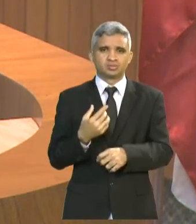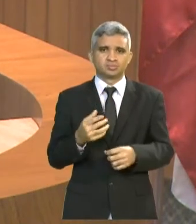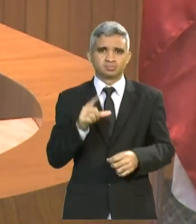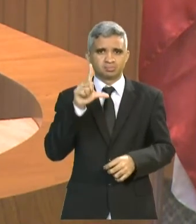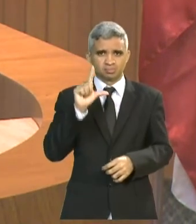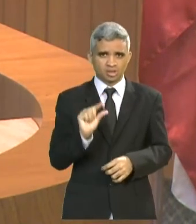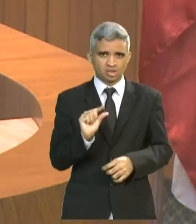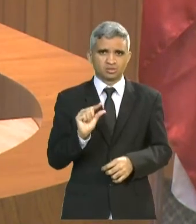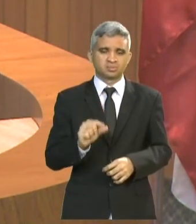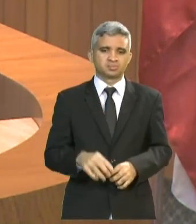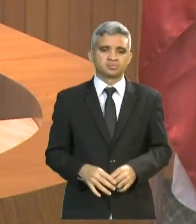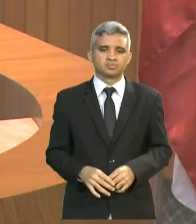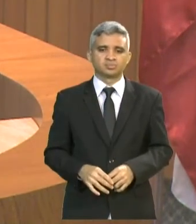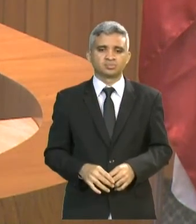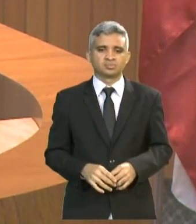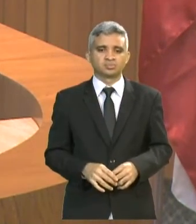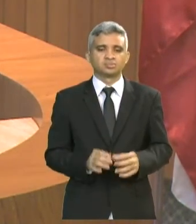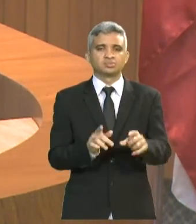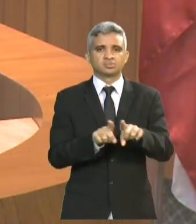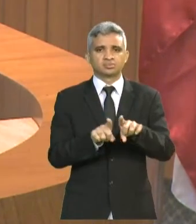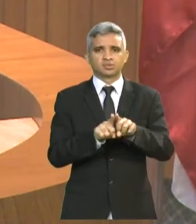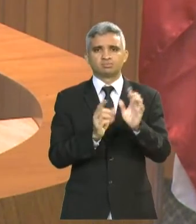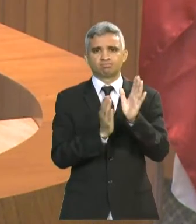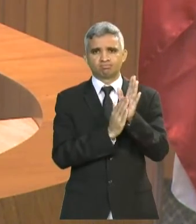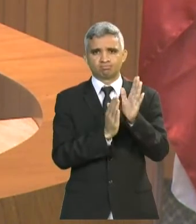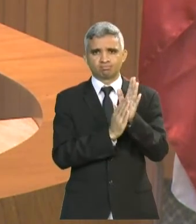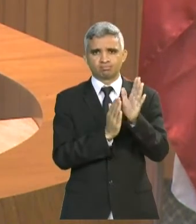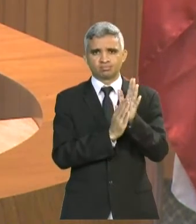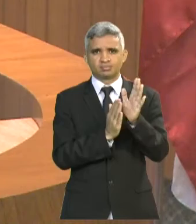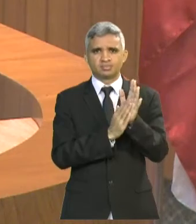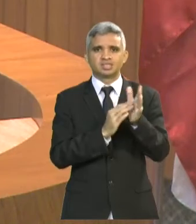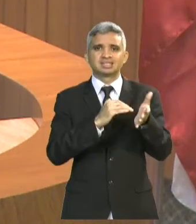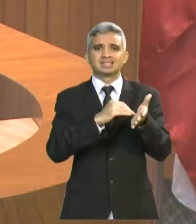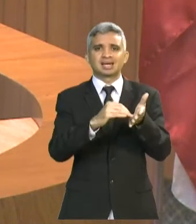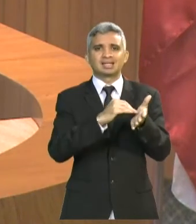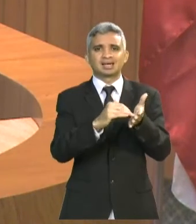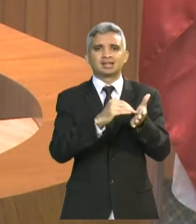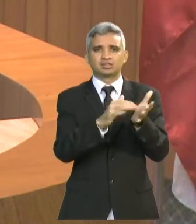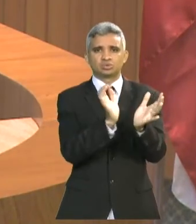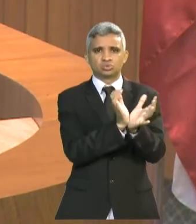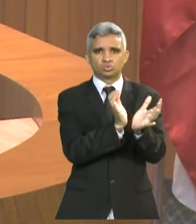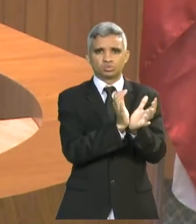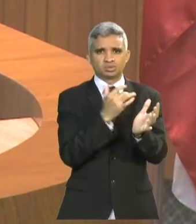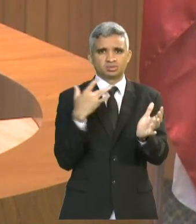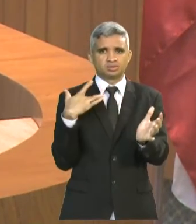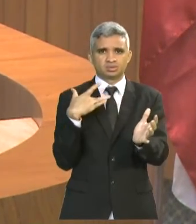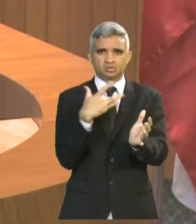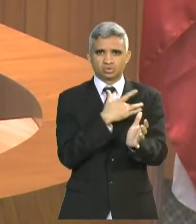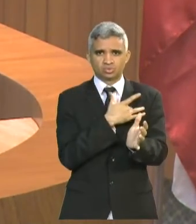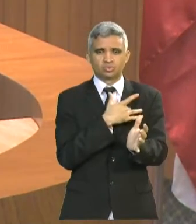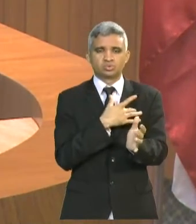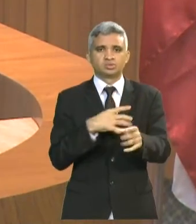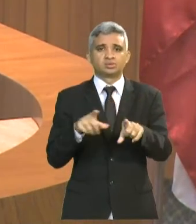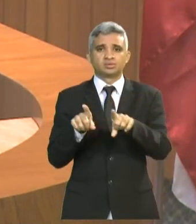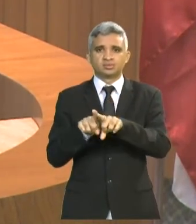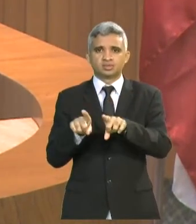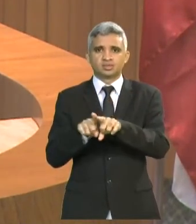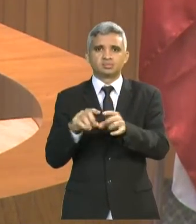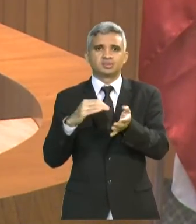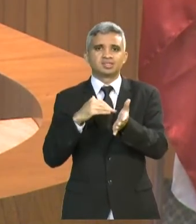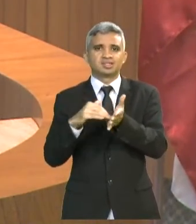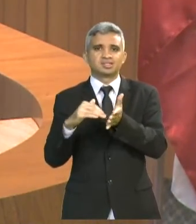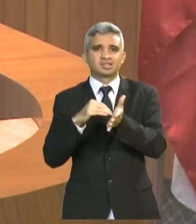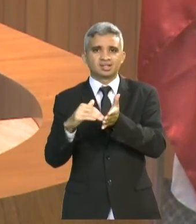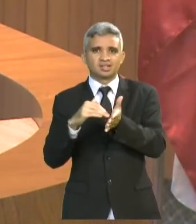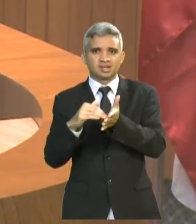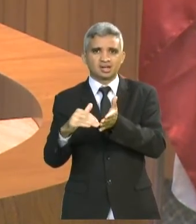ao governador Flávio Dino, mas toda a equipe da Secretaria de Estado de Saúde. Quero fazer referência também às secretarias que são as executoras desses programas,